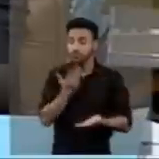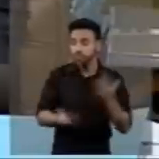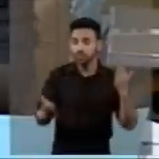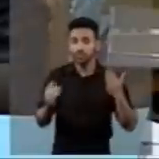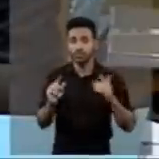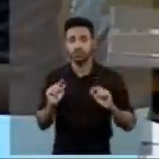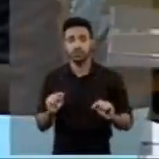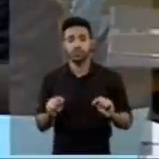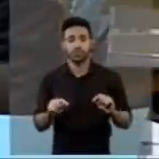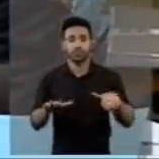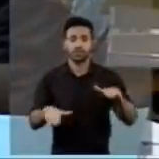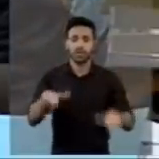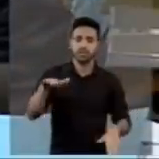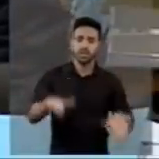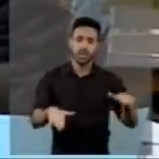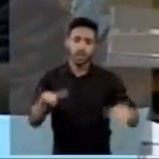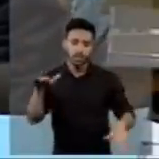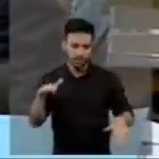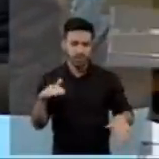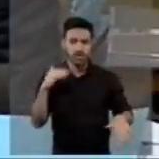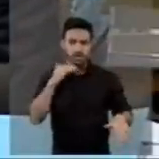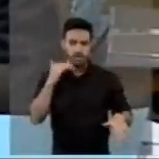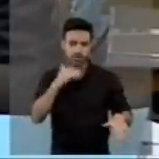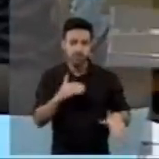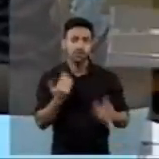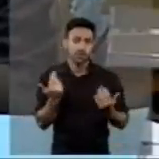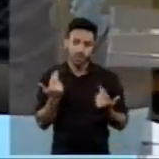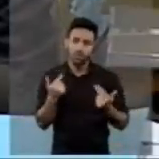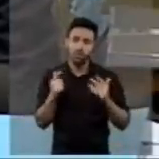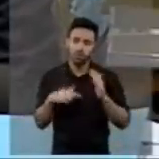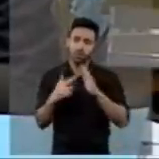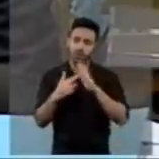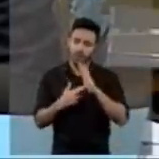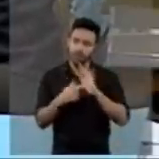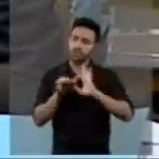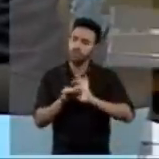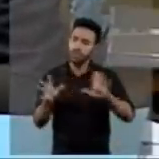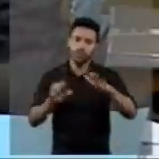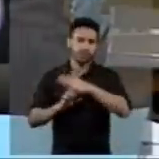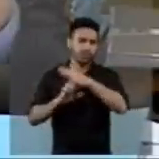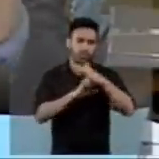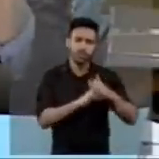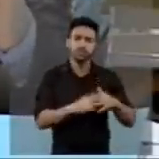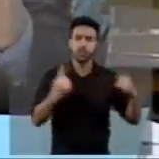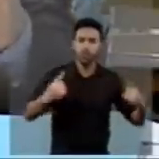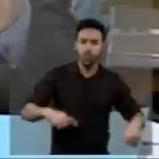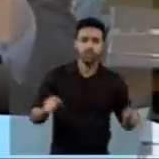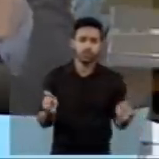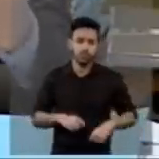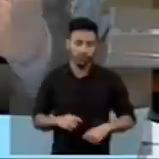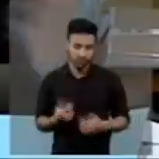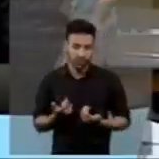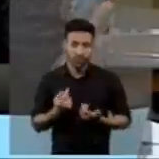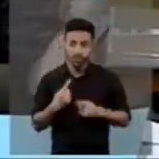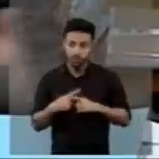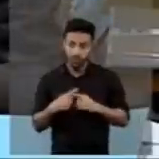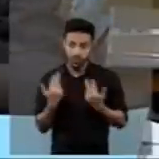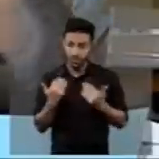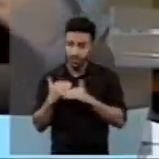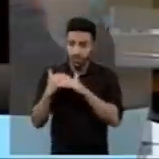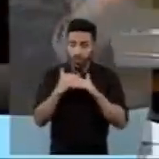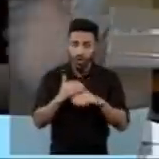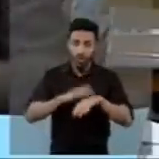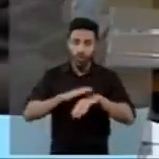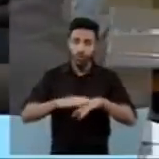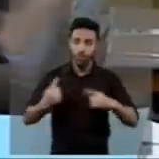evidente desequilíbrio, que é exatamente o princípio da livre concorrência, que supõe igual competitividade